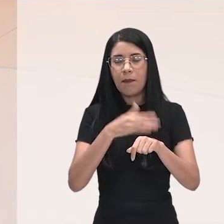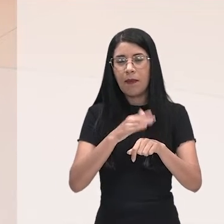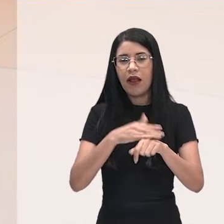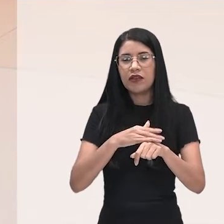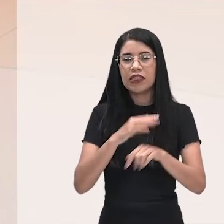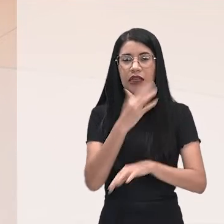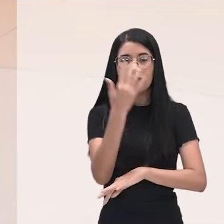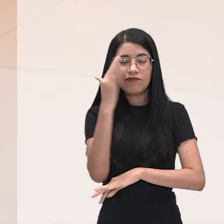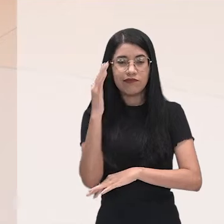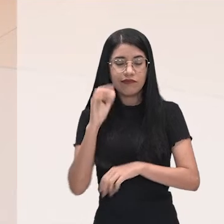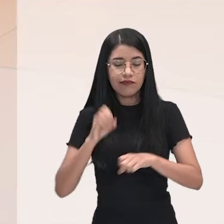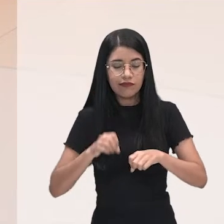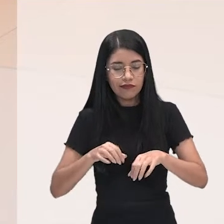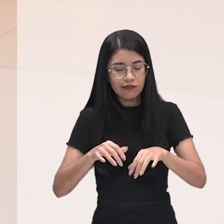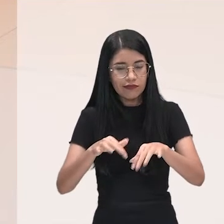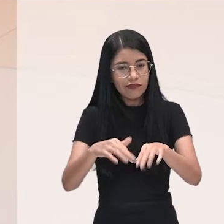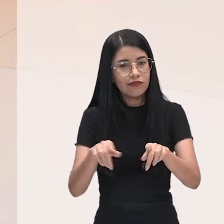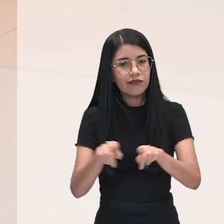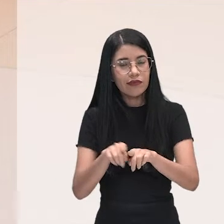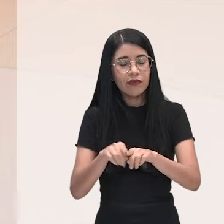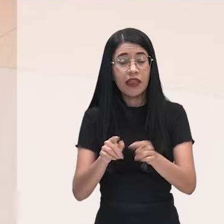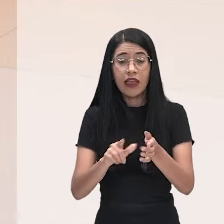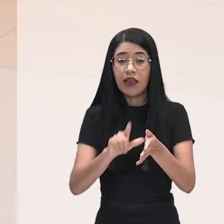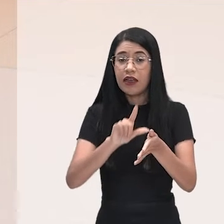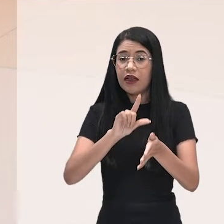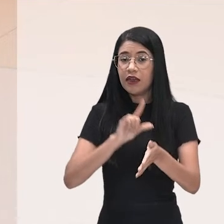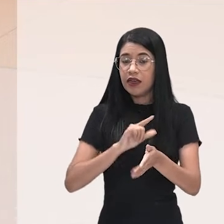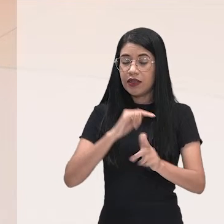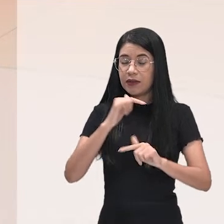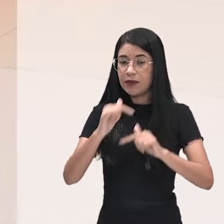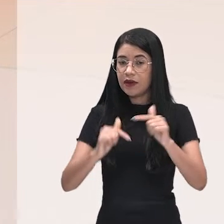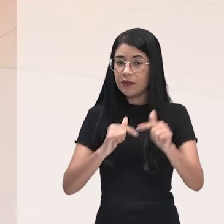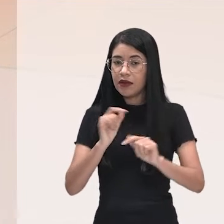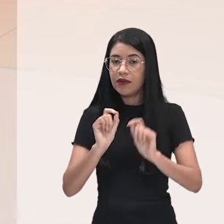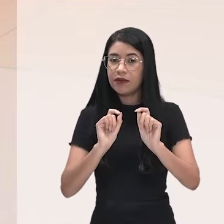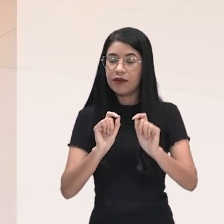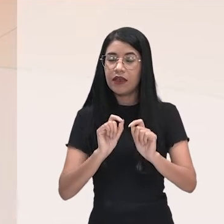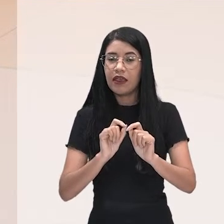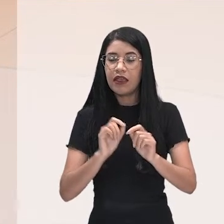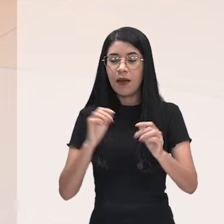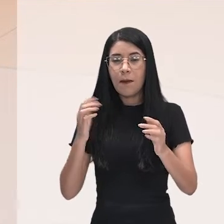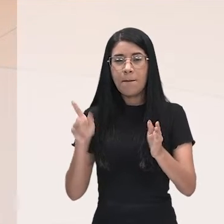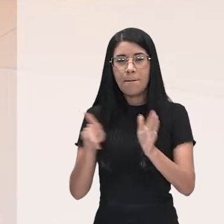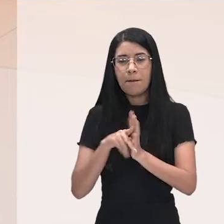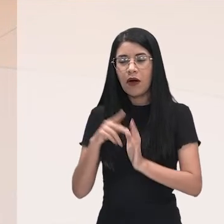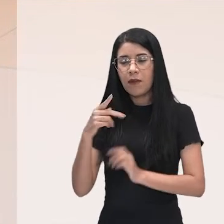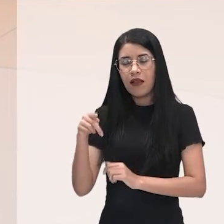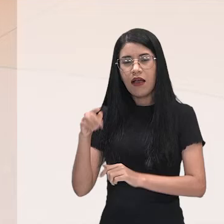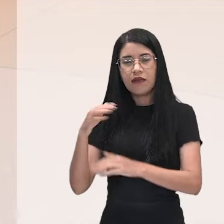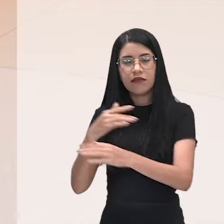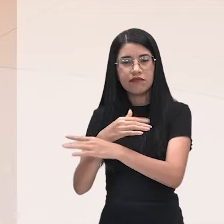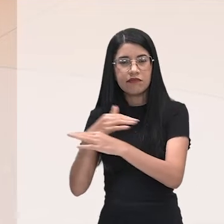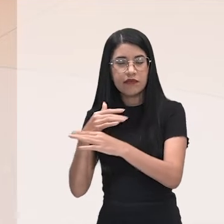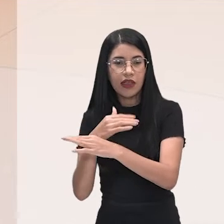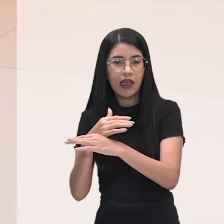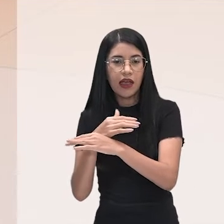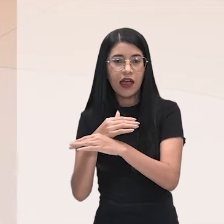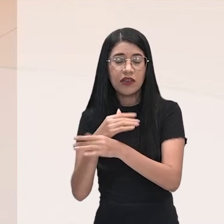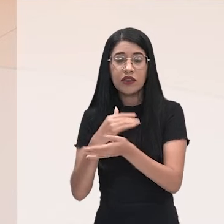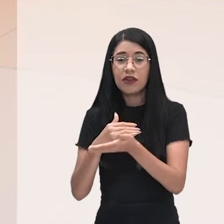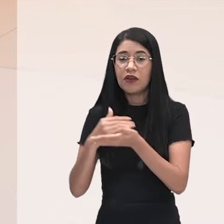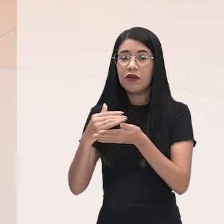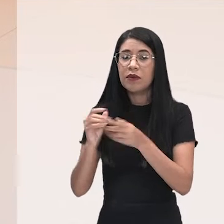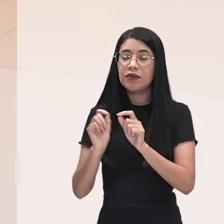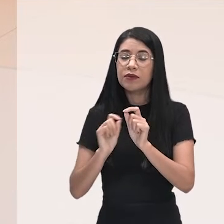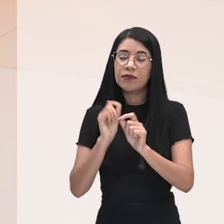áreas rurais também spa, hotéis fazenda. Tudo isso são elementos característicos do